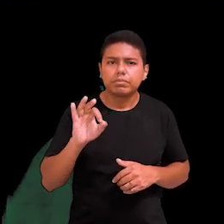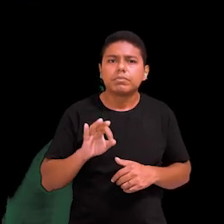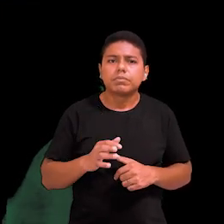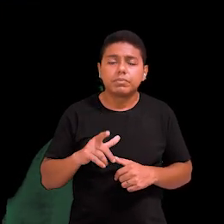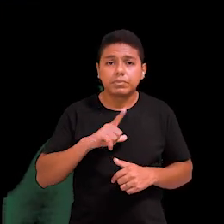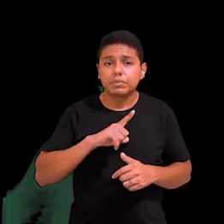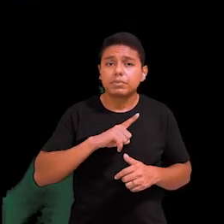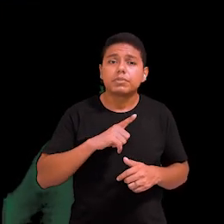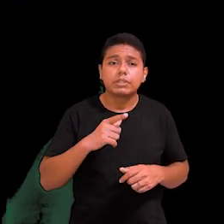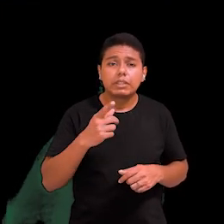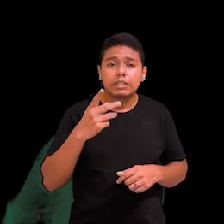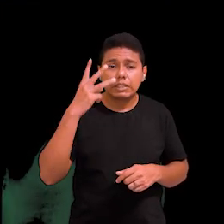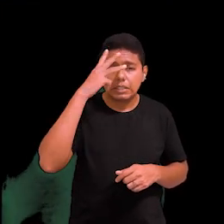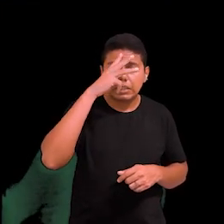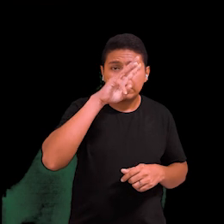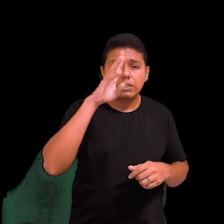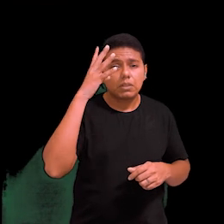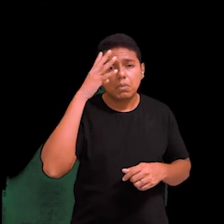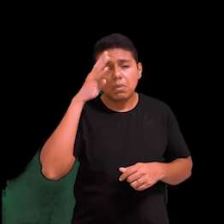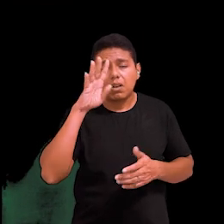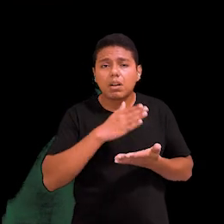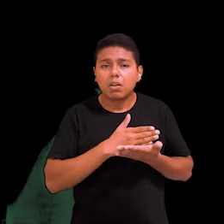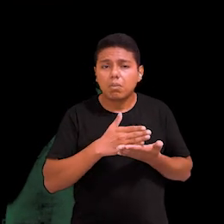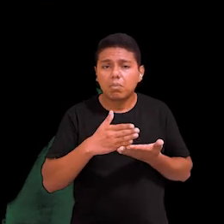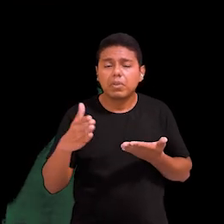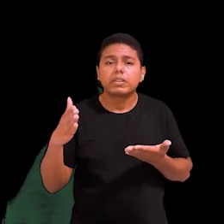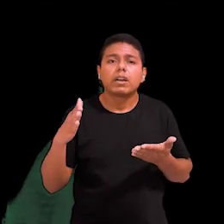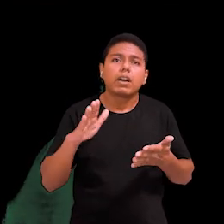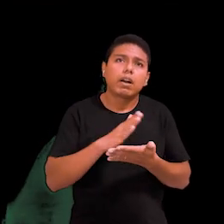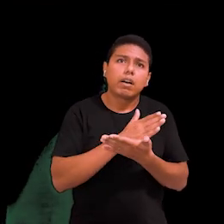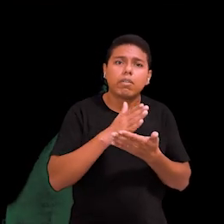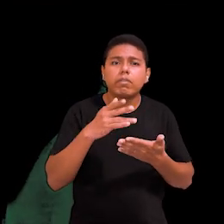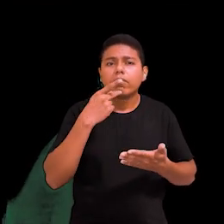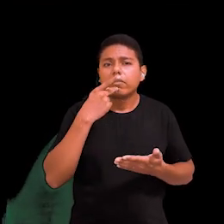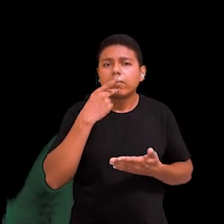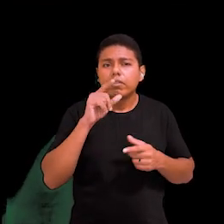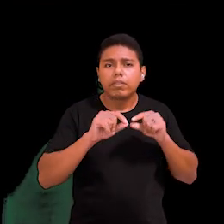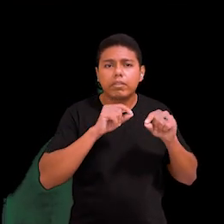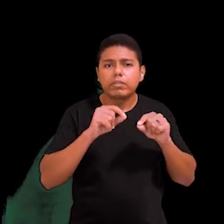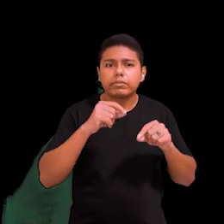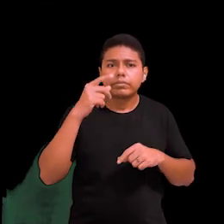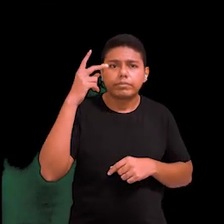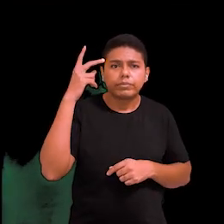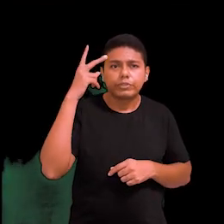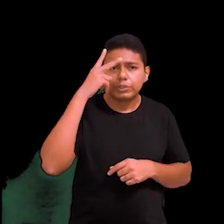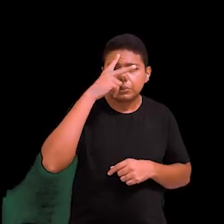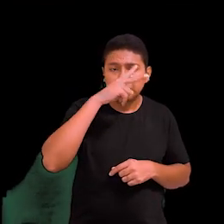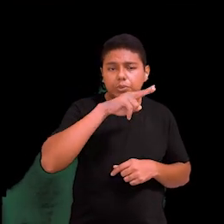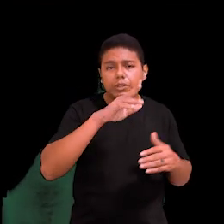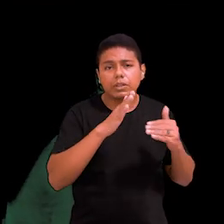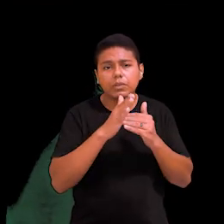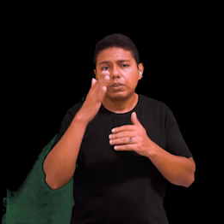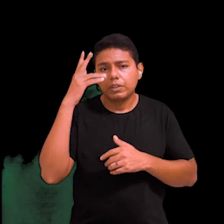a 80% e geralmente se inicia do 3º ao 4º dia, embora algumas literaturas já ampliem